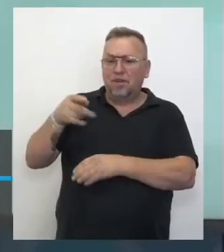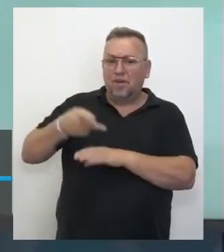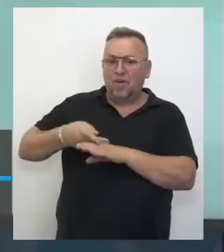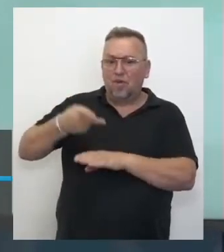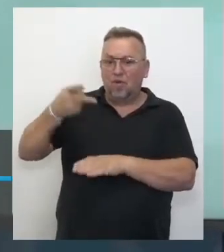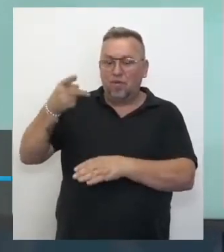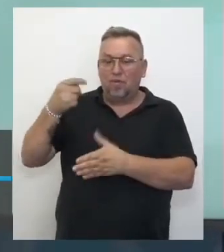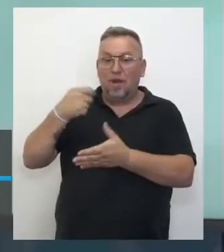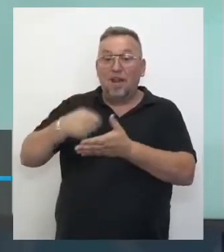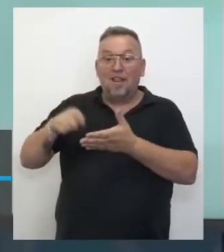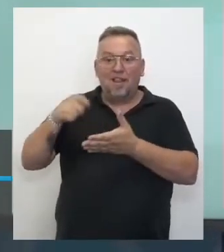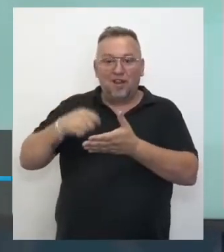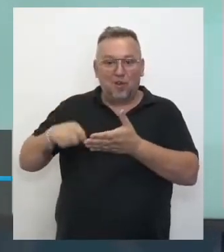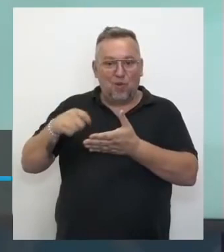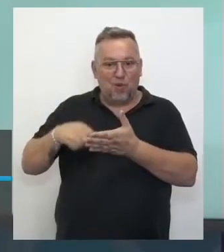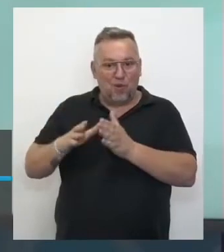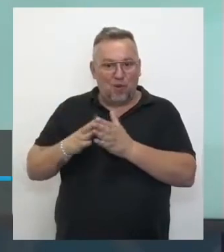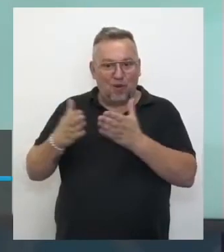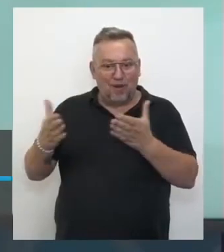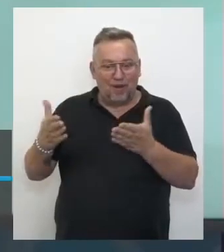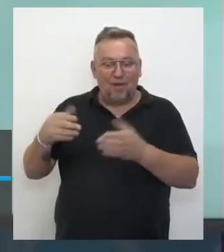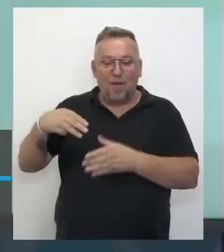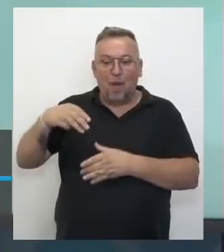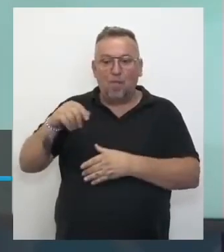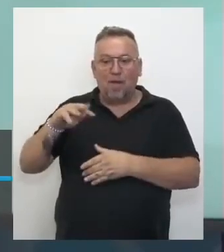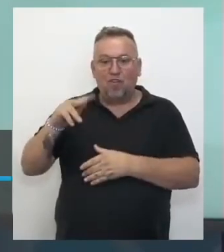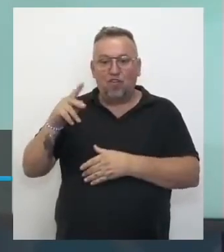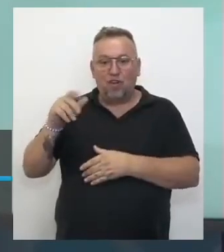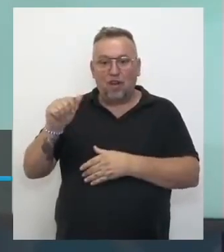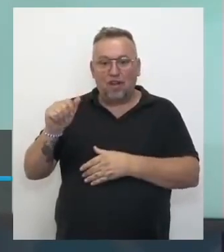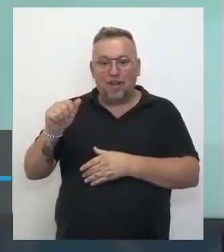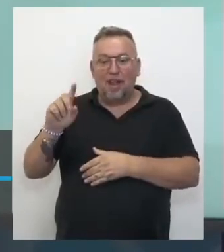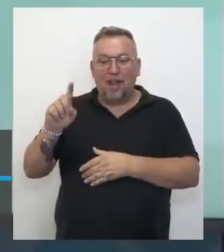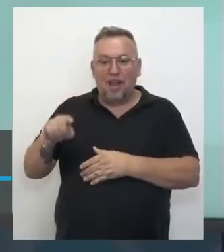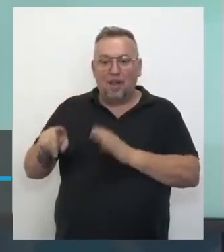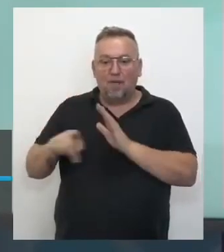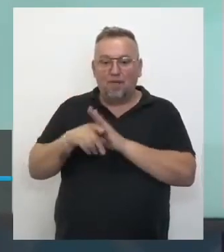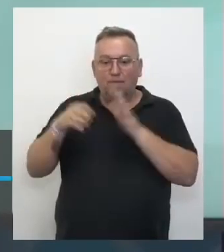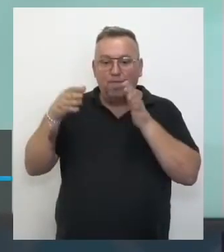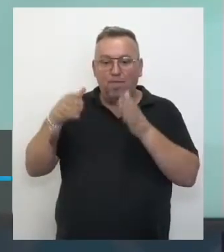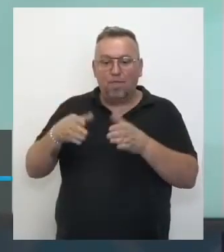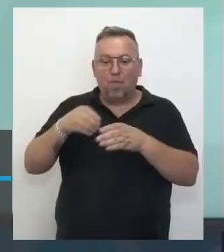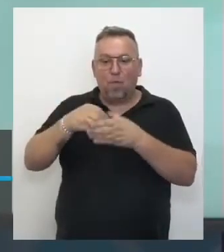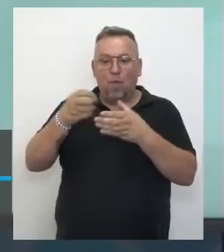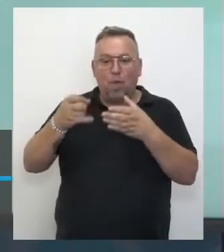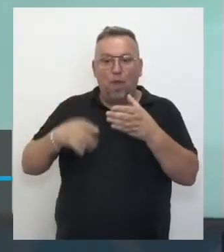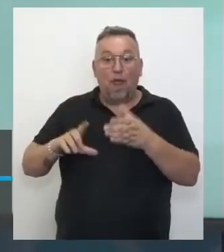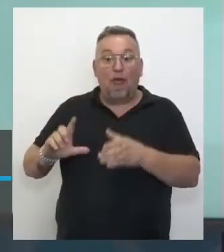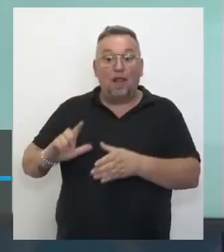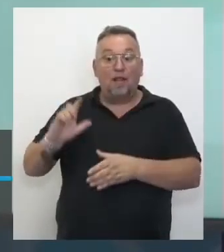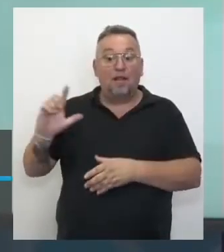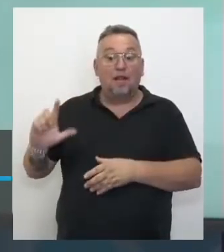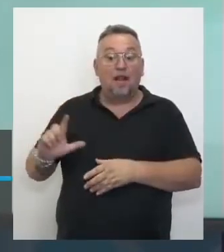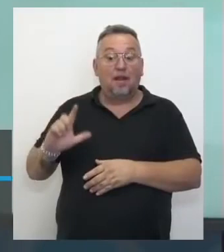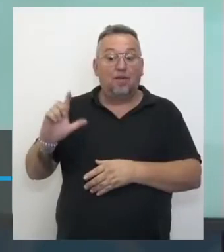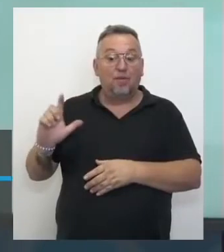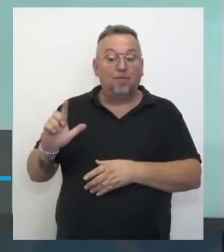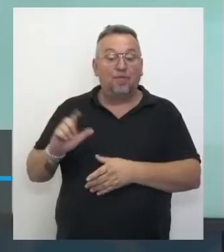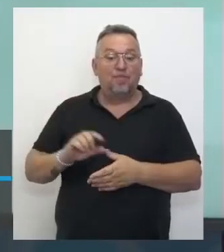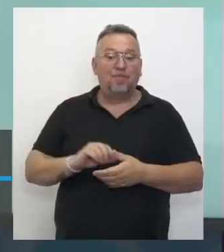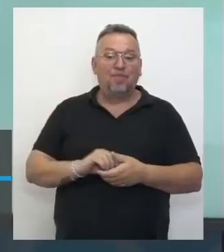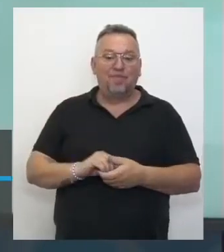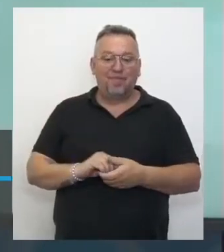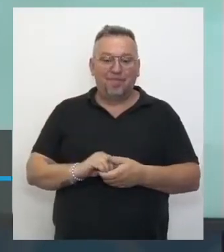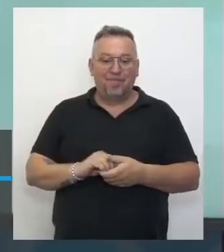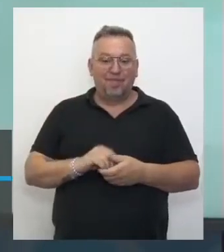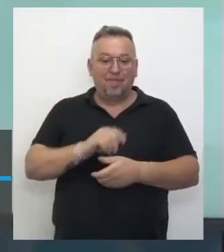para escritores. Matias, da Pro Isabel, é um prêmio voltado ao conteúdo literário.